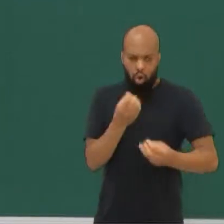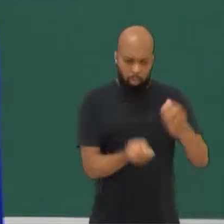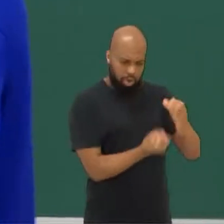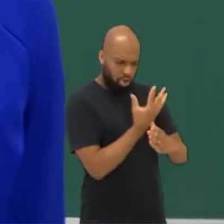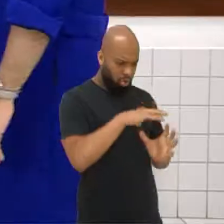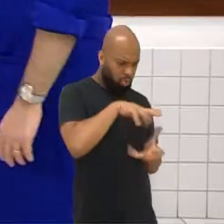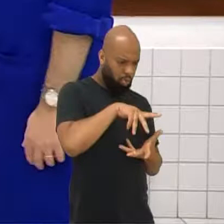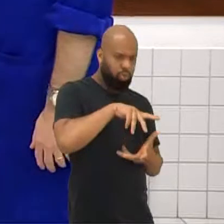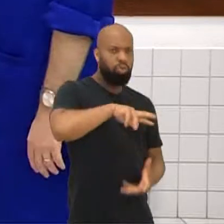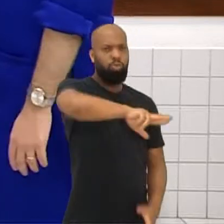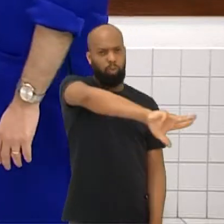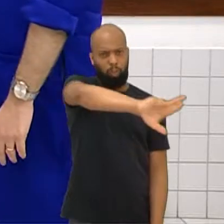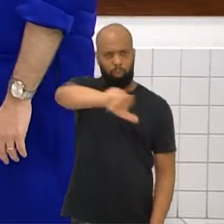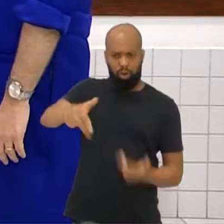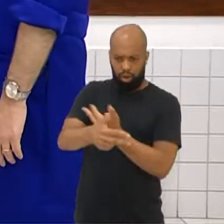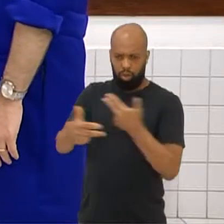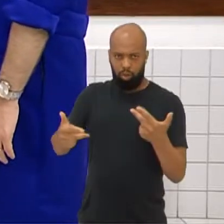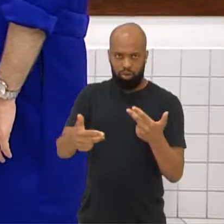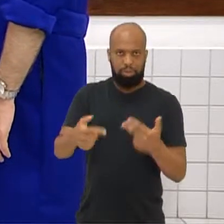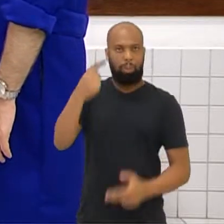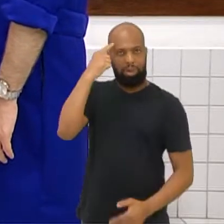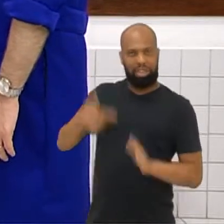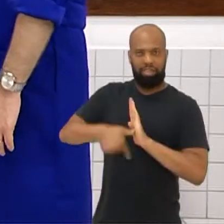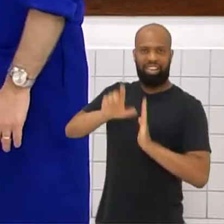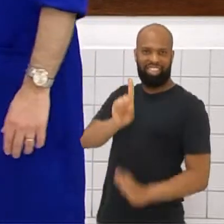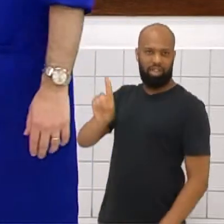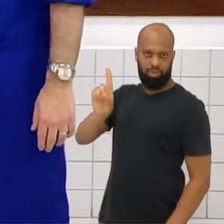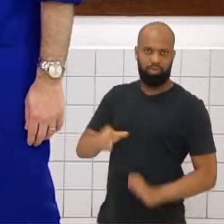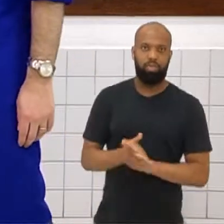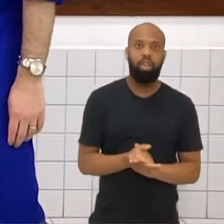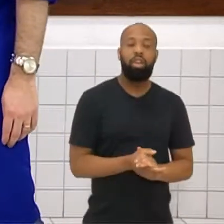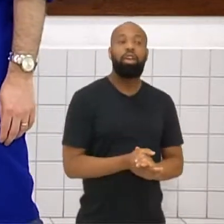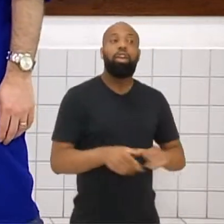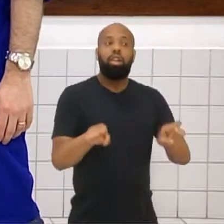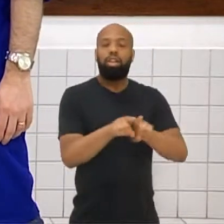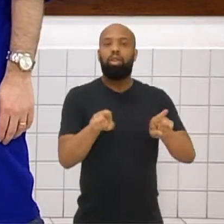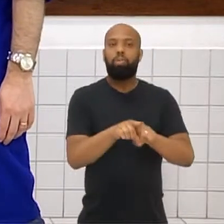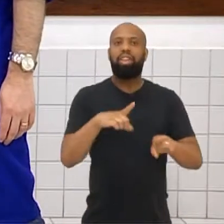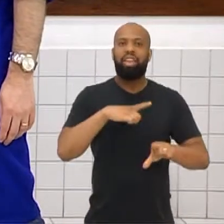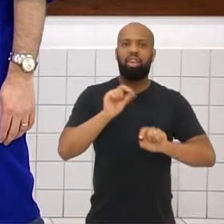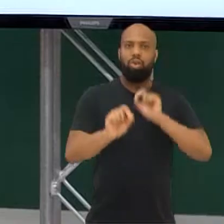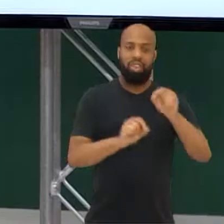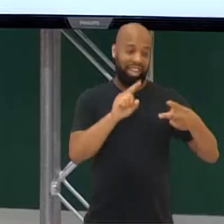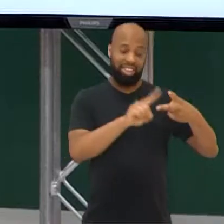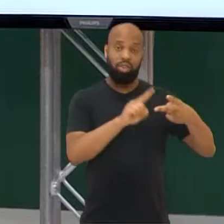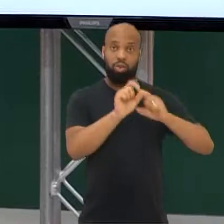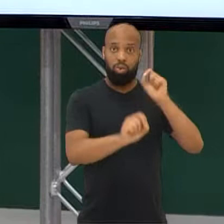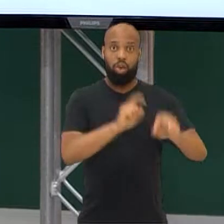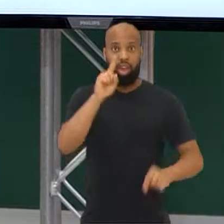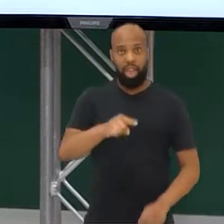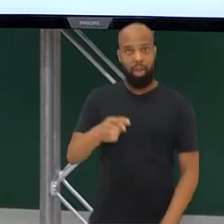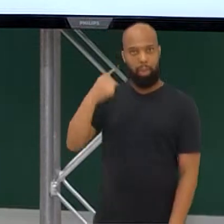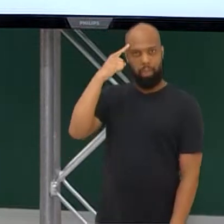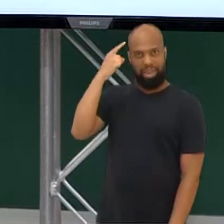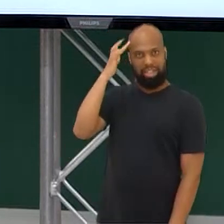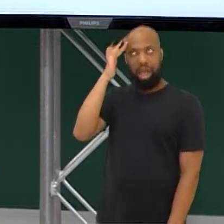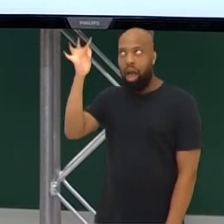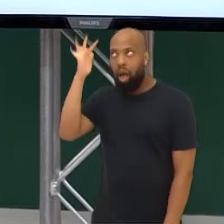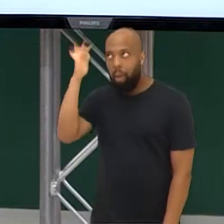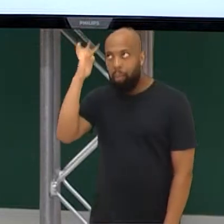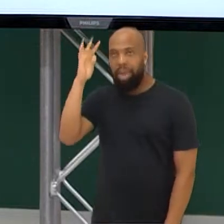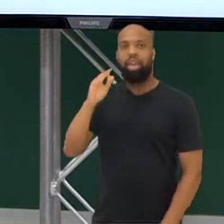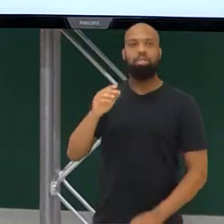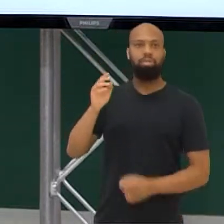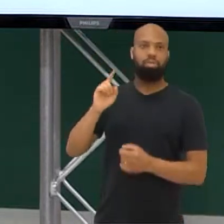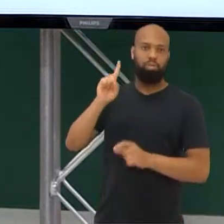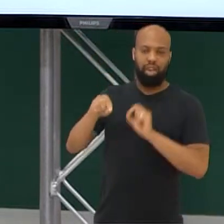as coisas. Exatamente. O segundo estágio é o metafísico. É aquele que propõe aquelas questões transcendentais, né,